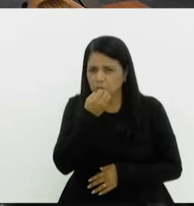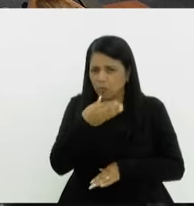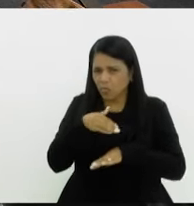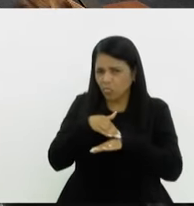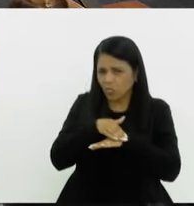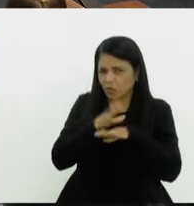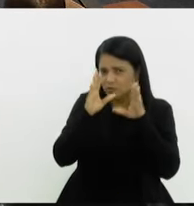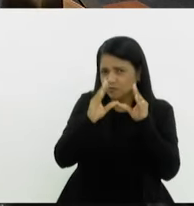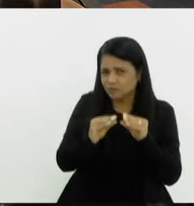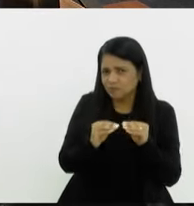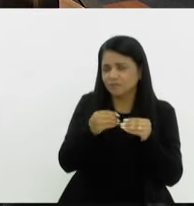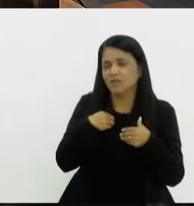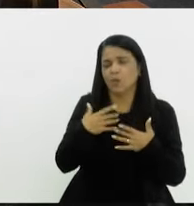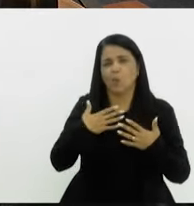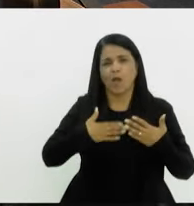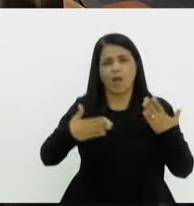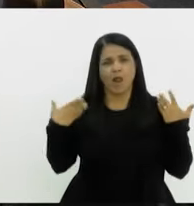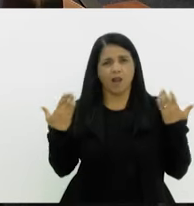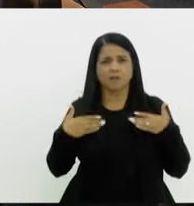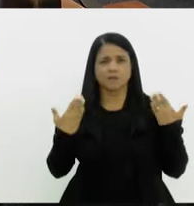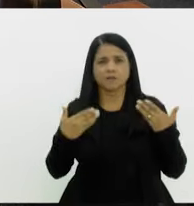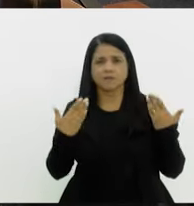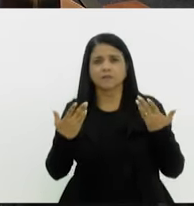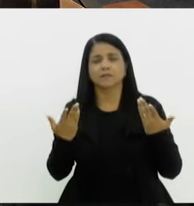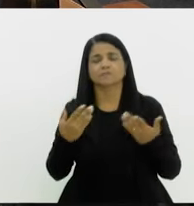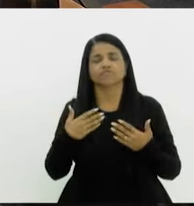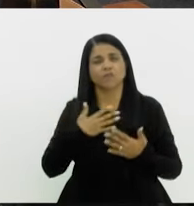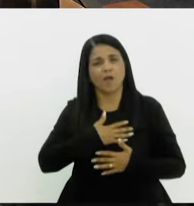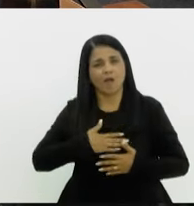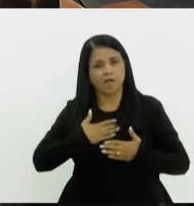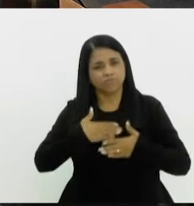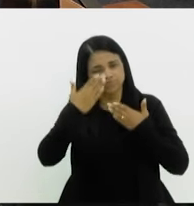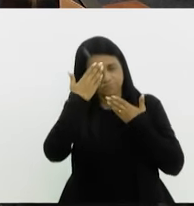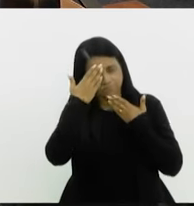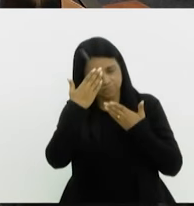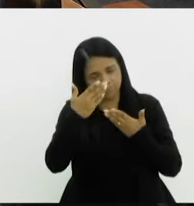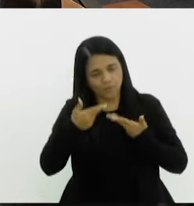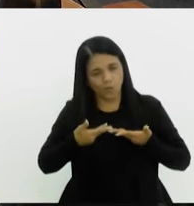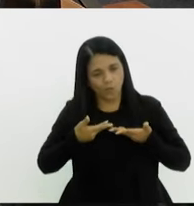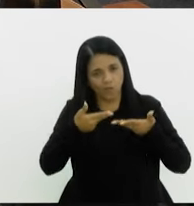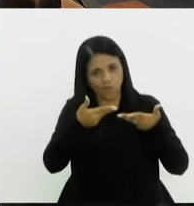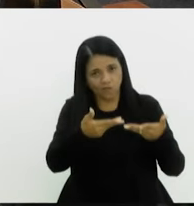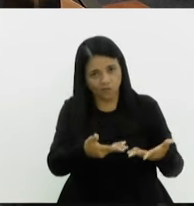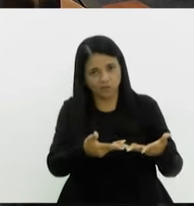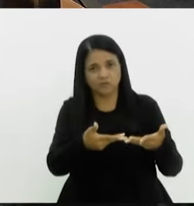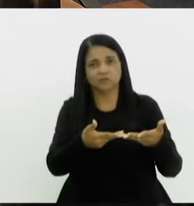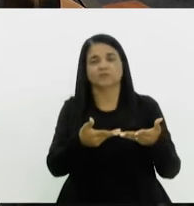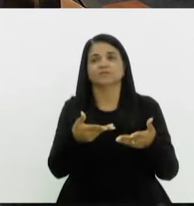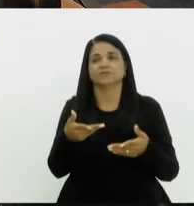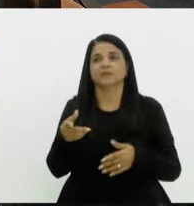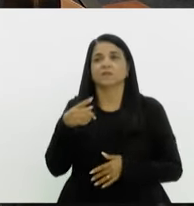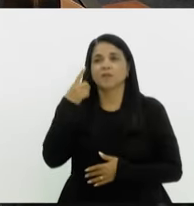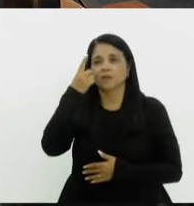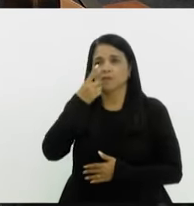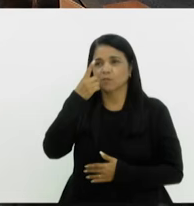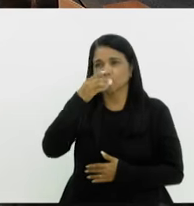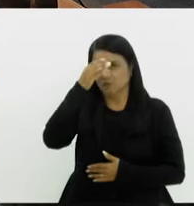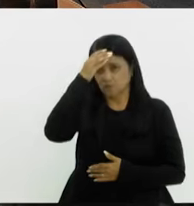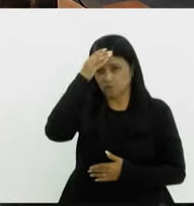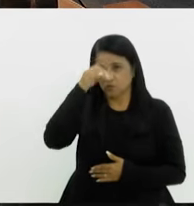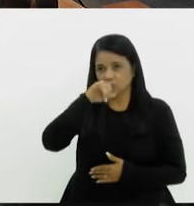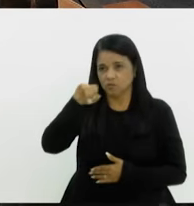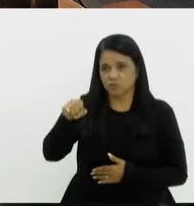uma uma alegria tá aqui agradeço imensamente ao convite que me foi formulado pela querida deputada